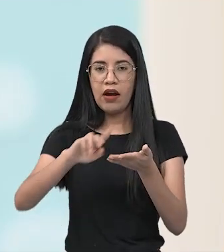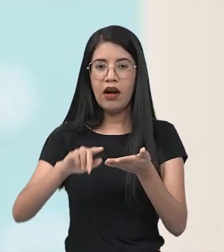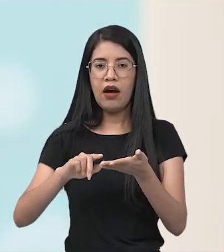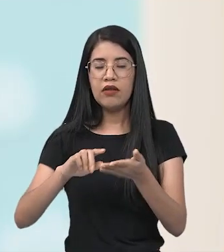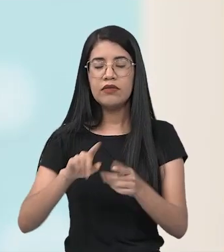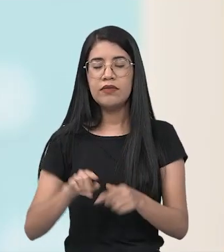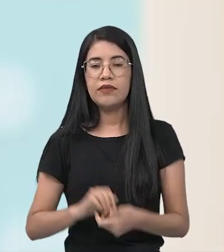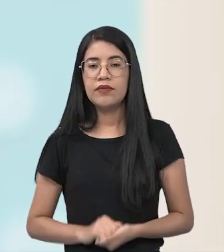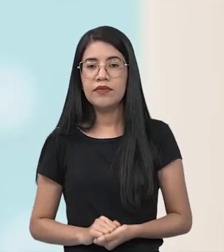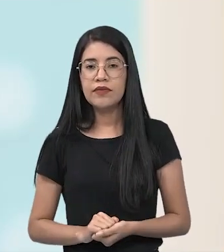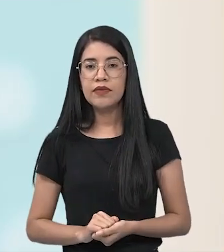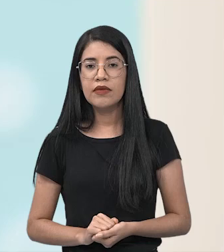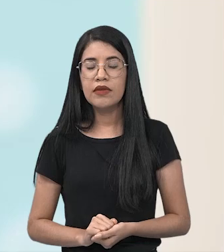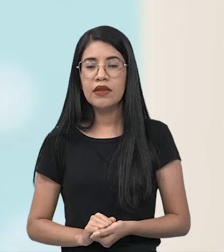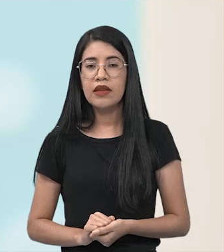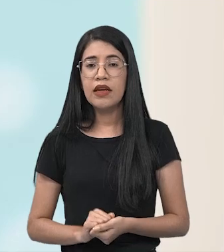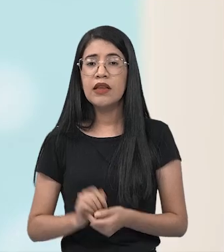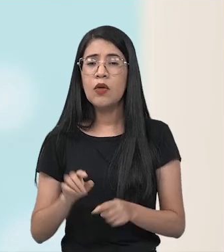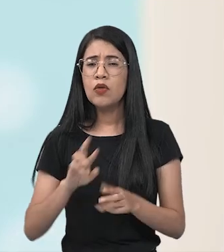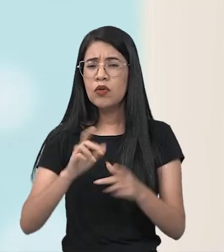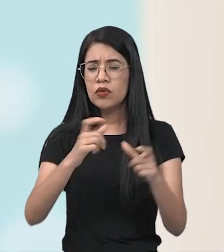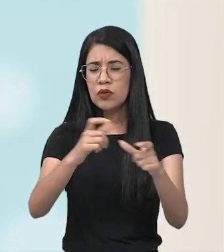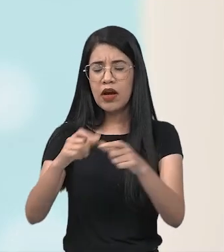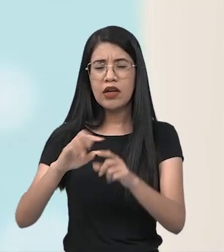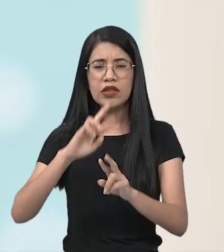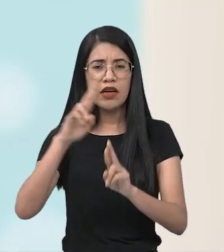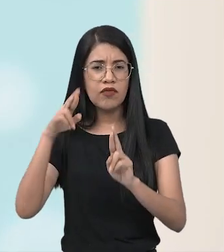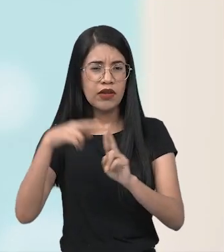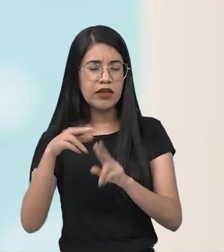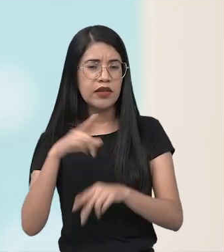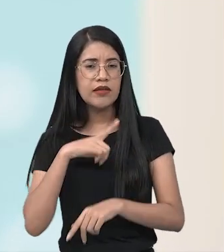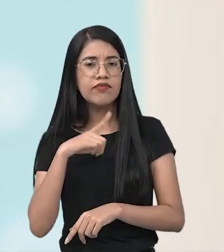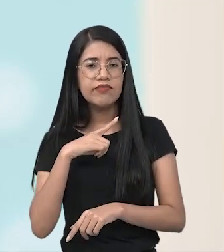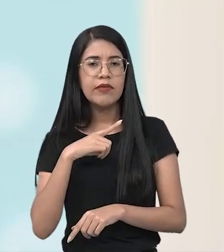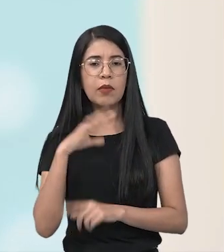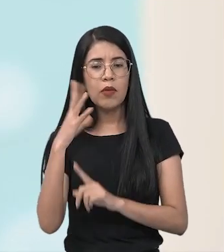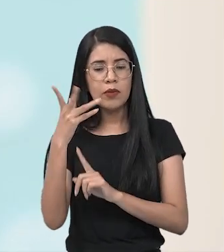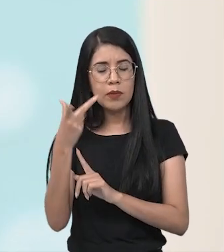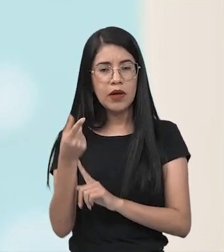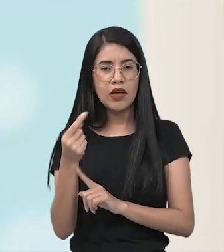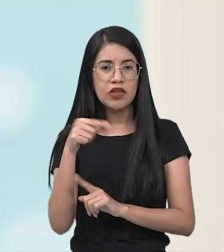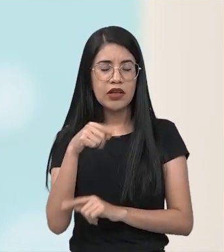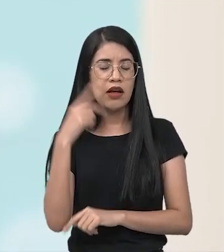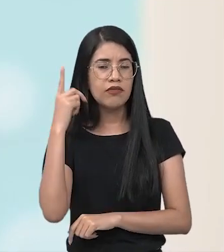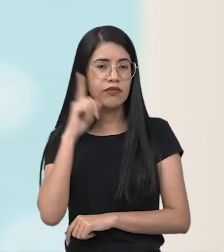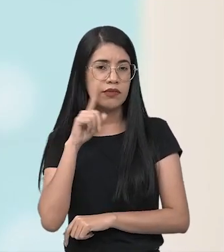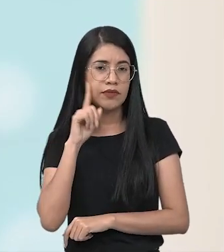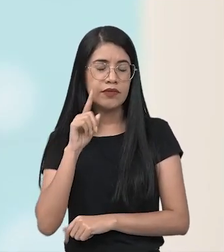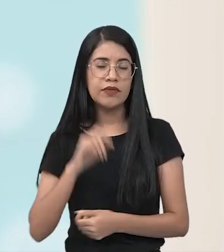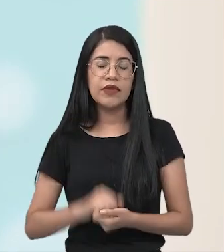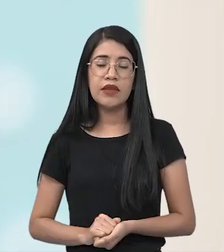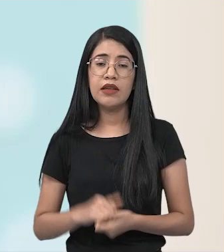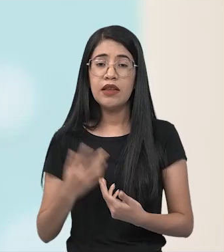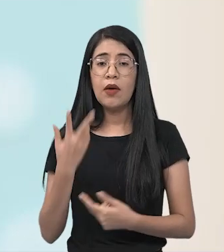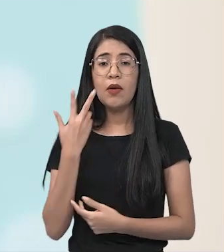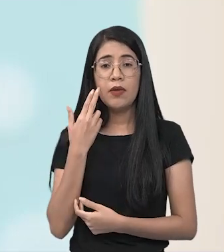todo canto do mundo tem alguma referência a uma produção artística norte-americana. É comum a gente